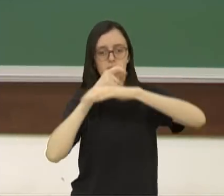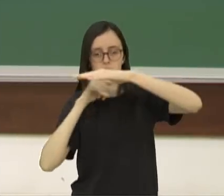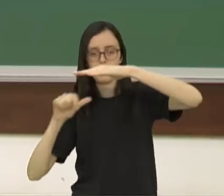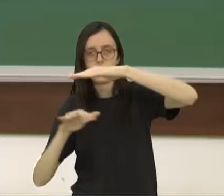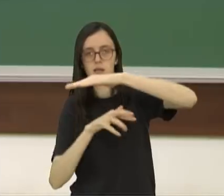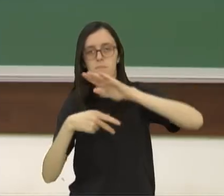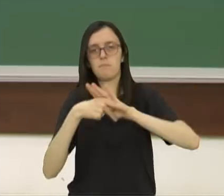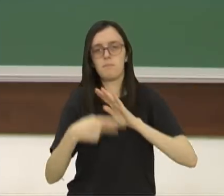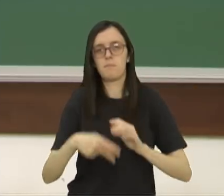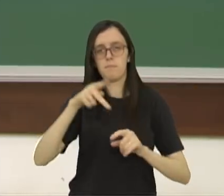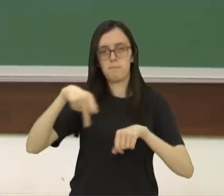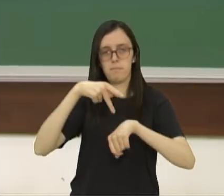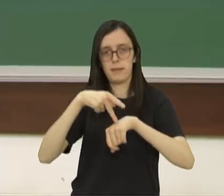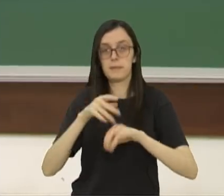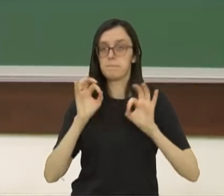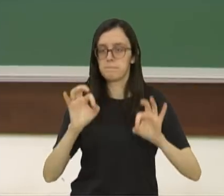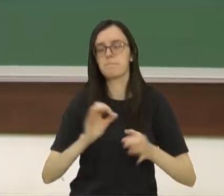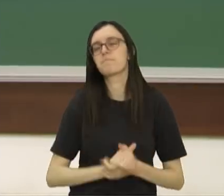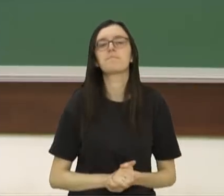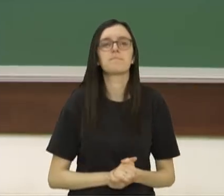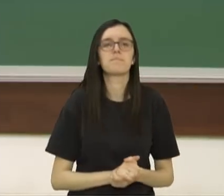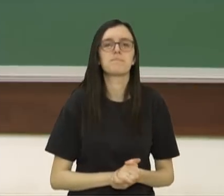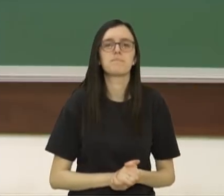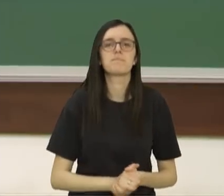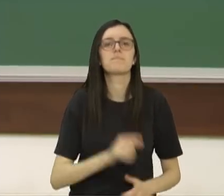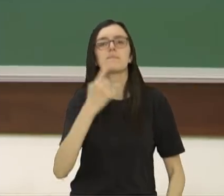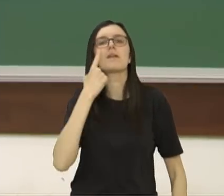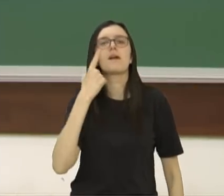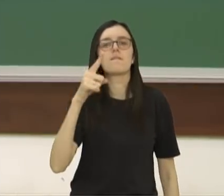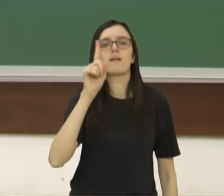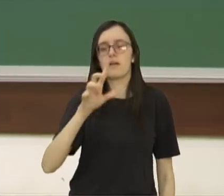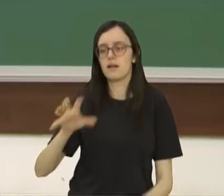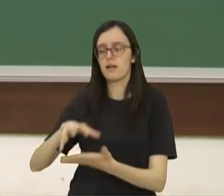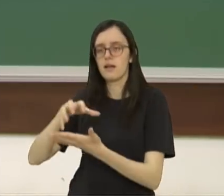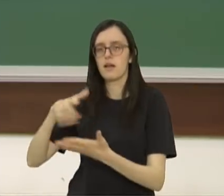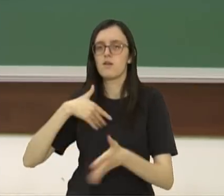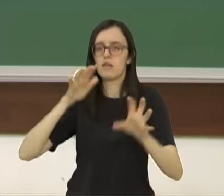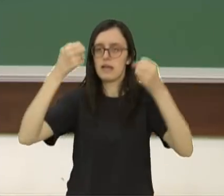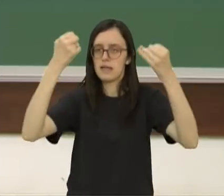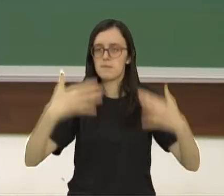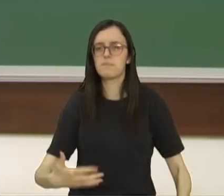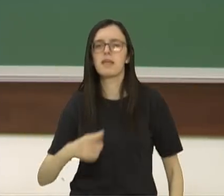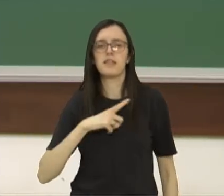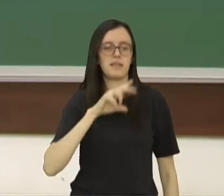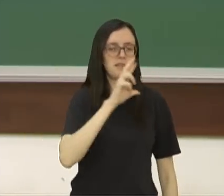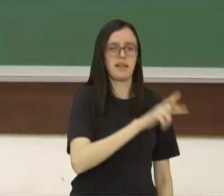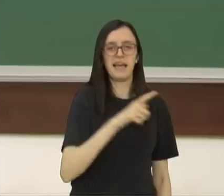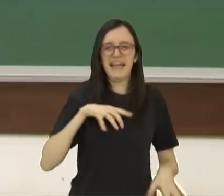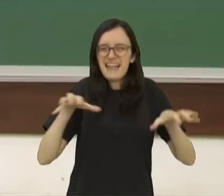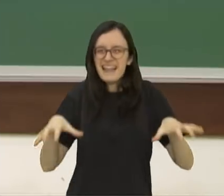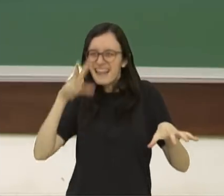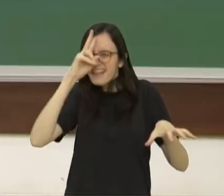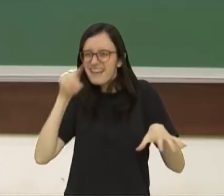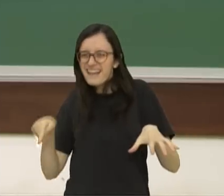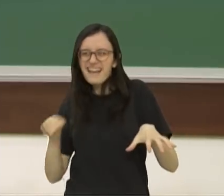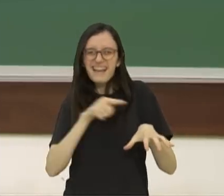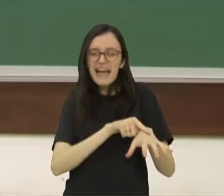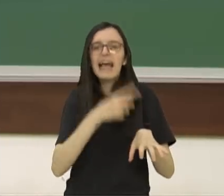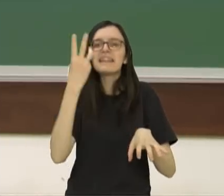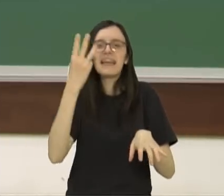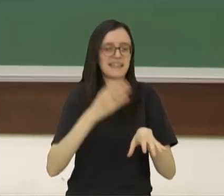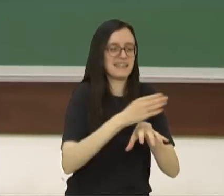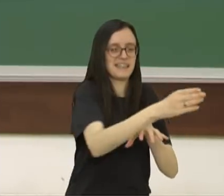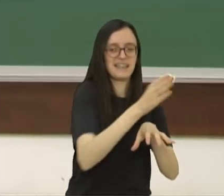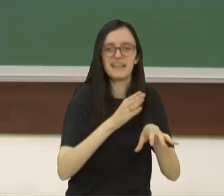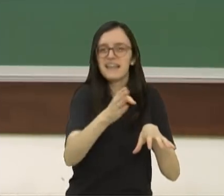nosso país, certo? Vejam que essas agências que eu falei, a Codevasf, a Denox, a Sudan,